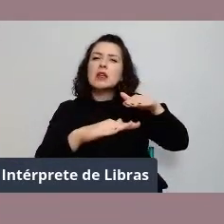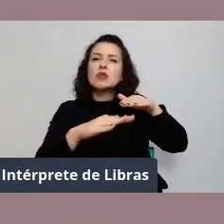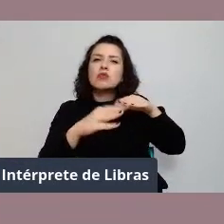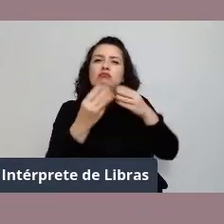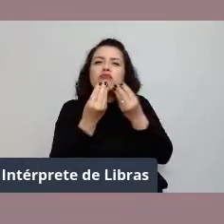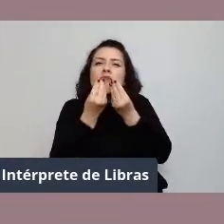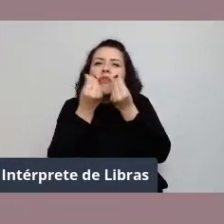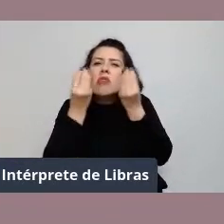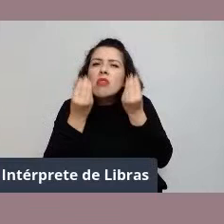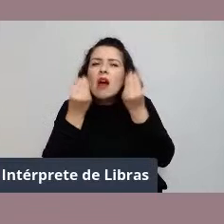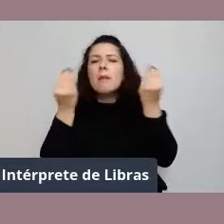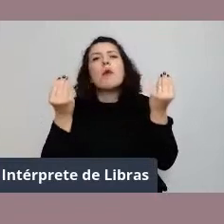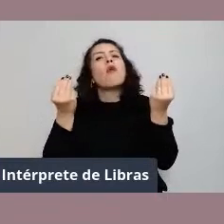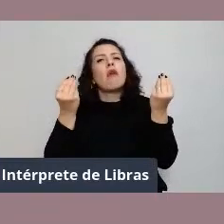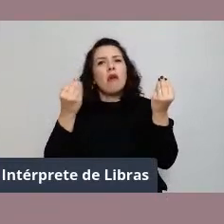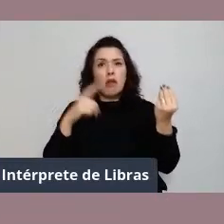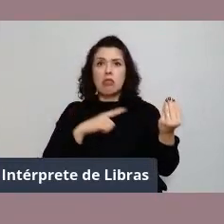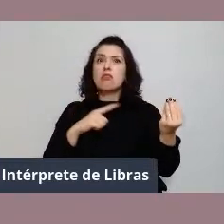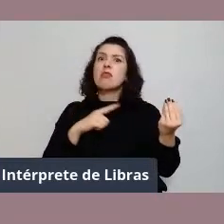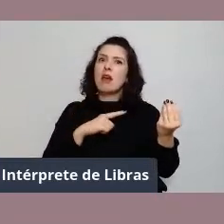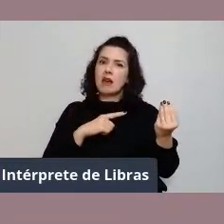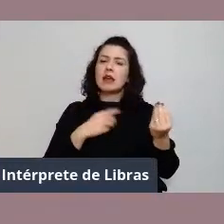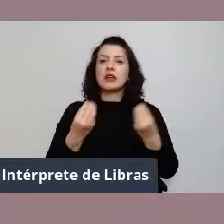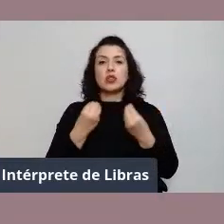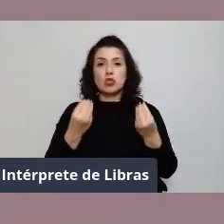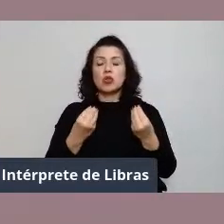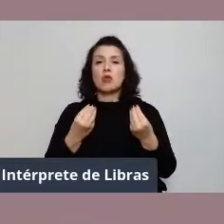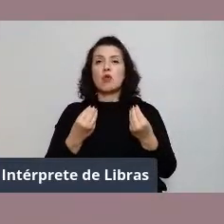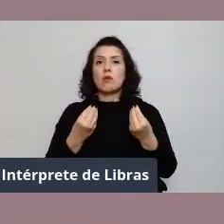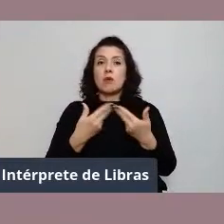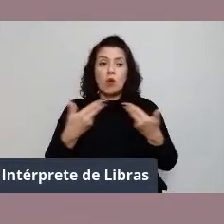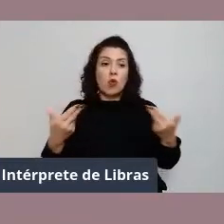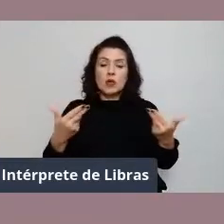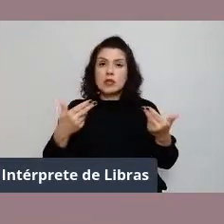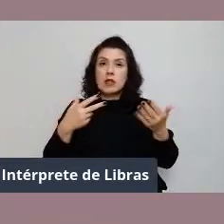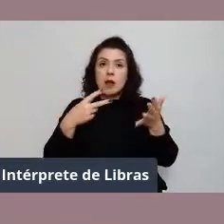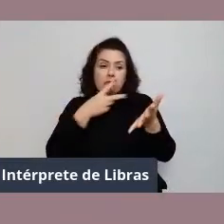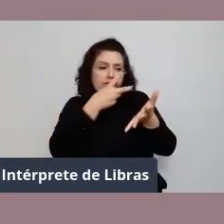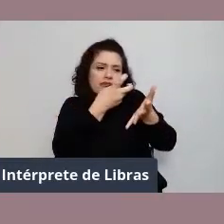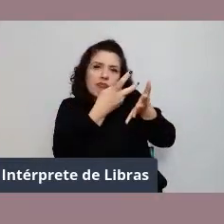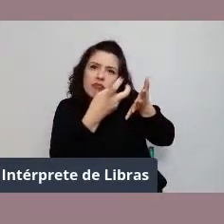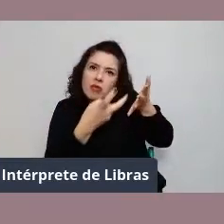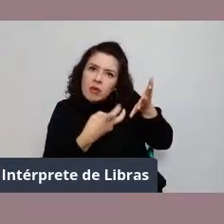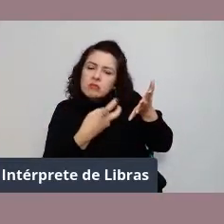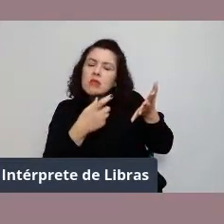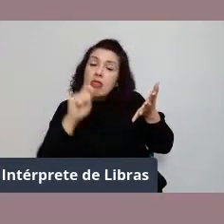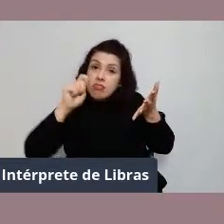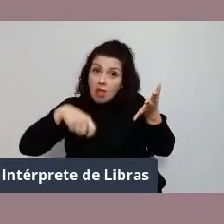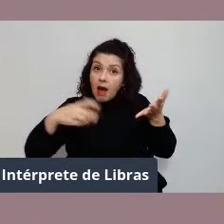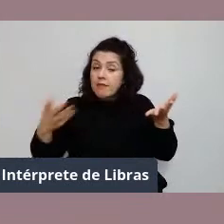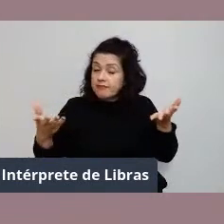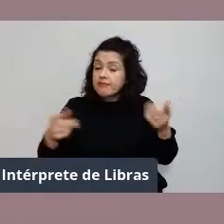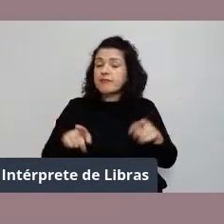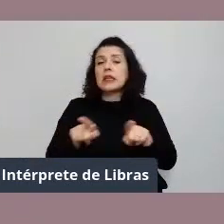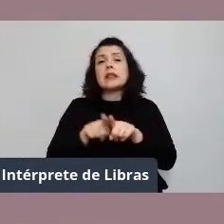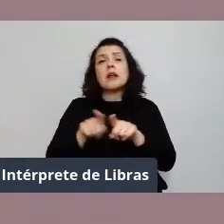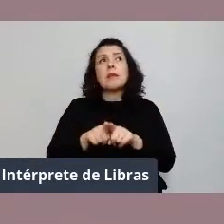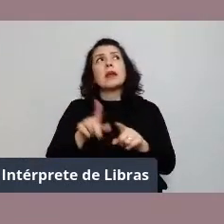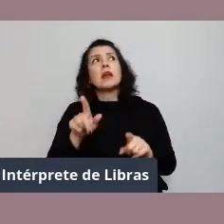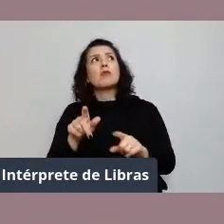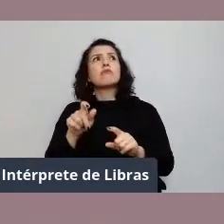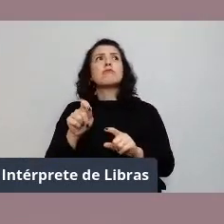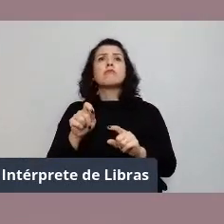ver também com essa ideia de algo sensorial. E, ao mesmo tempo, eu tento falar